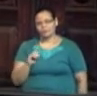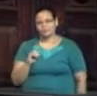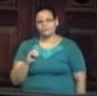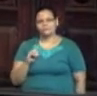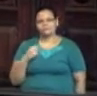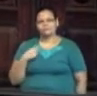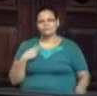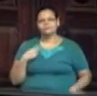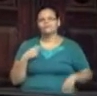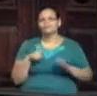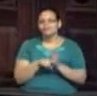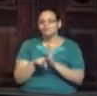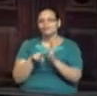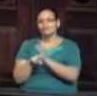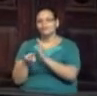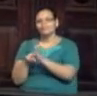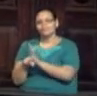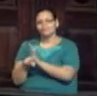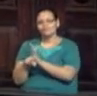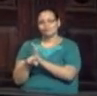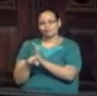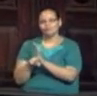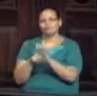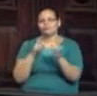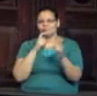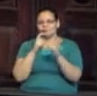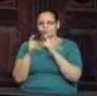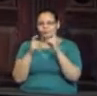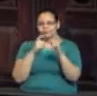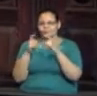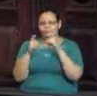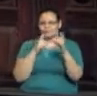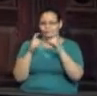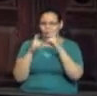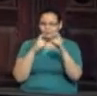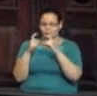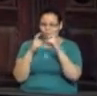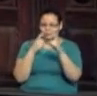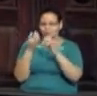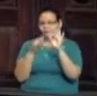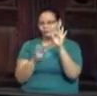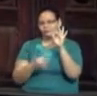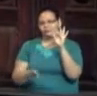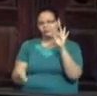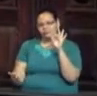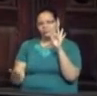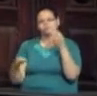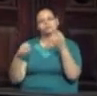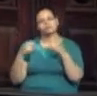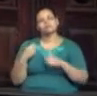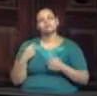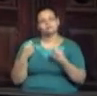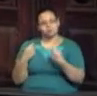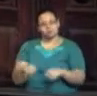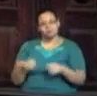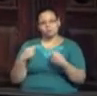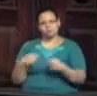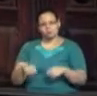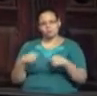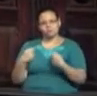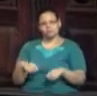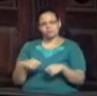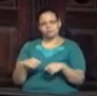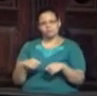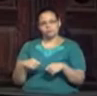sendo instigado a um longo debate, longo e necessário debate.